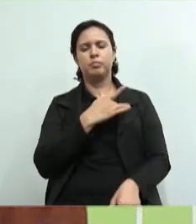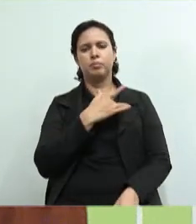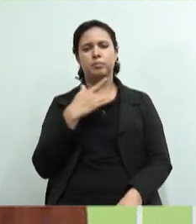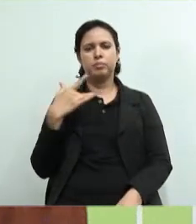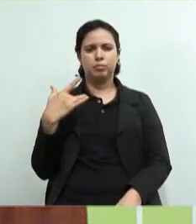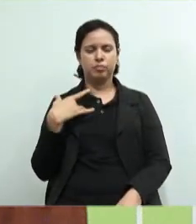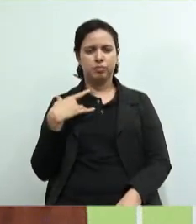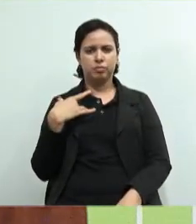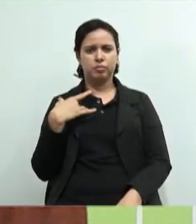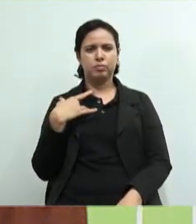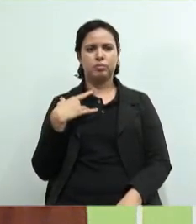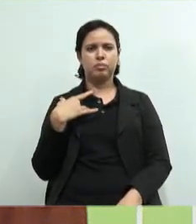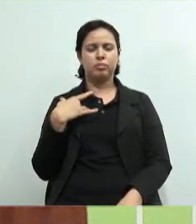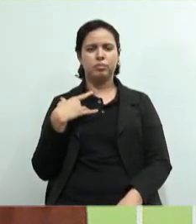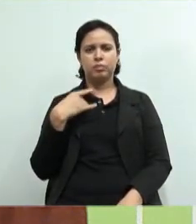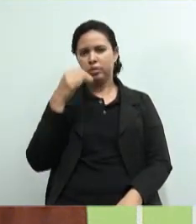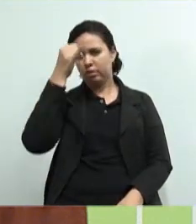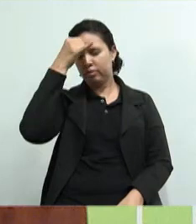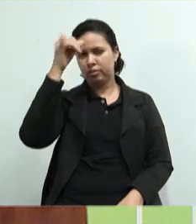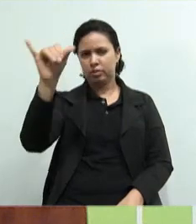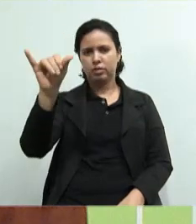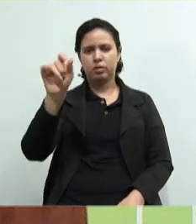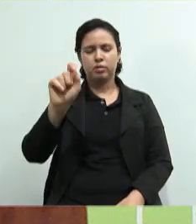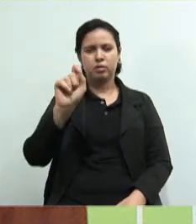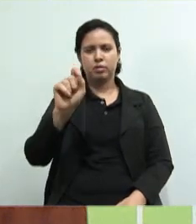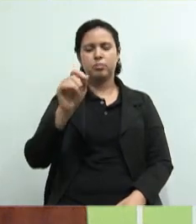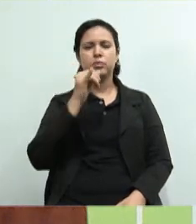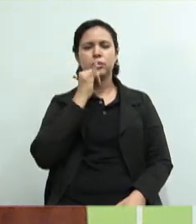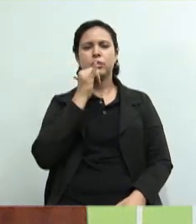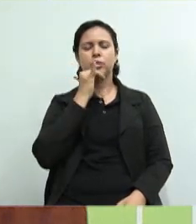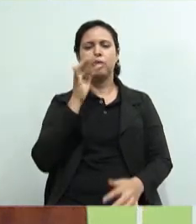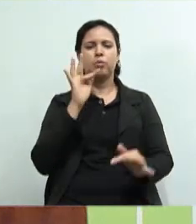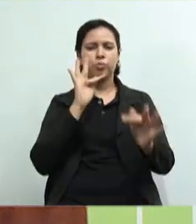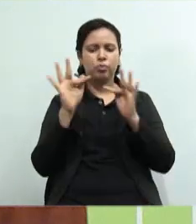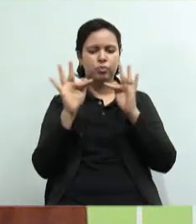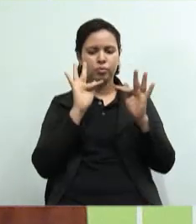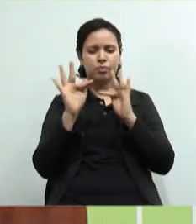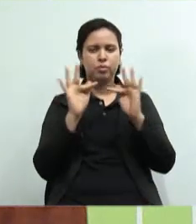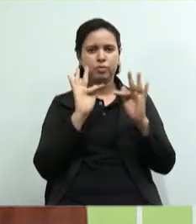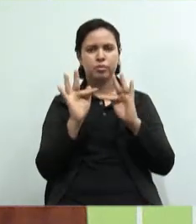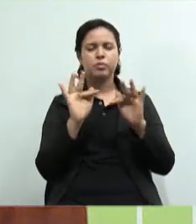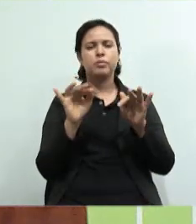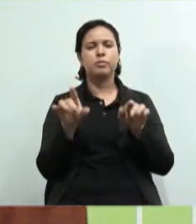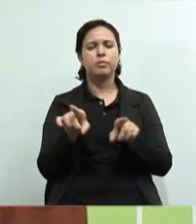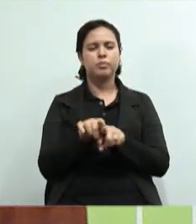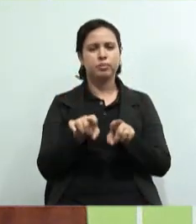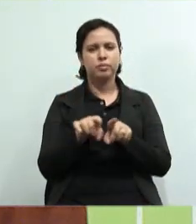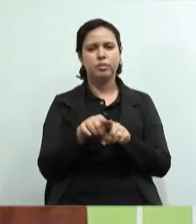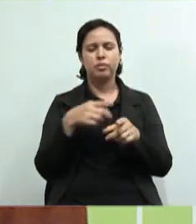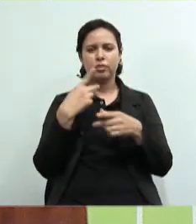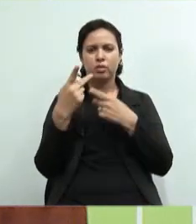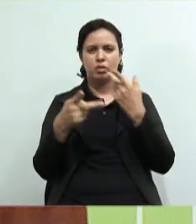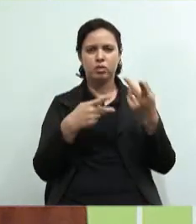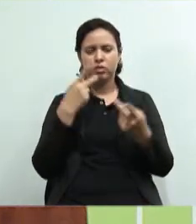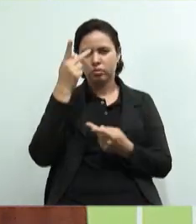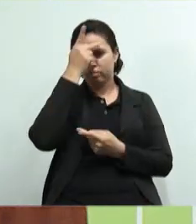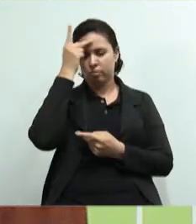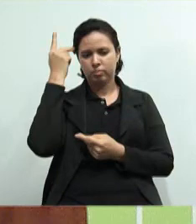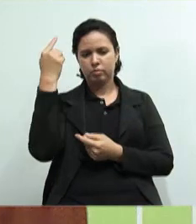relações, evitar, por exemplo, fofocas, né? Ficar falando das